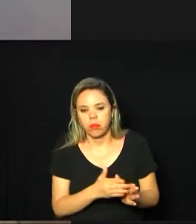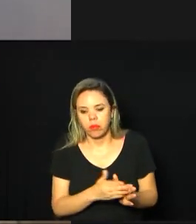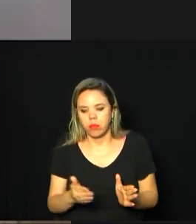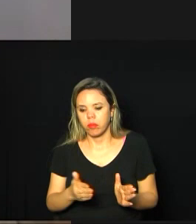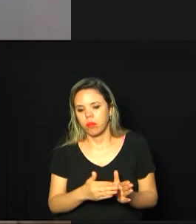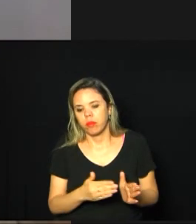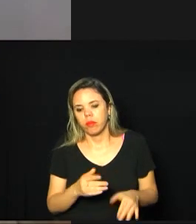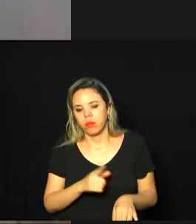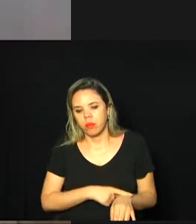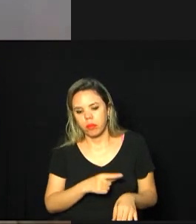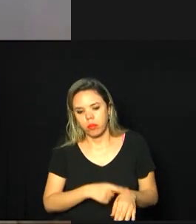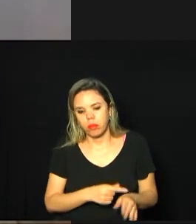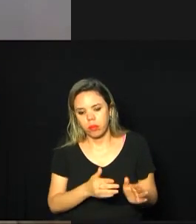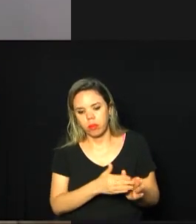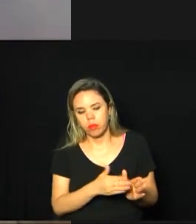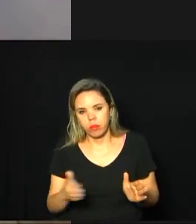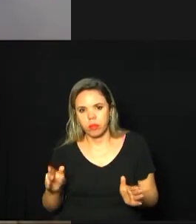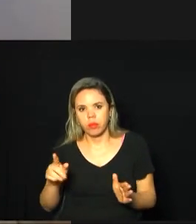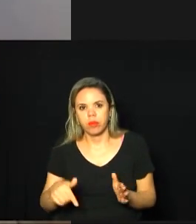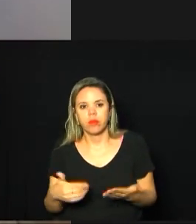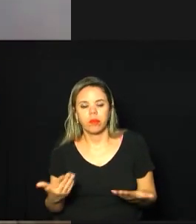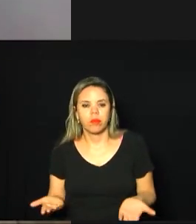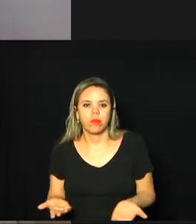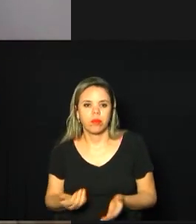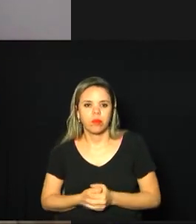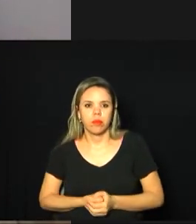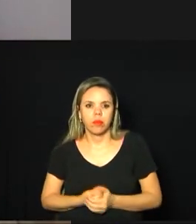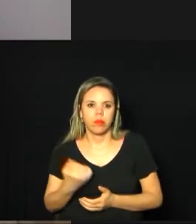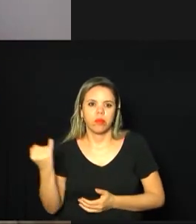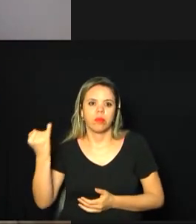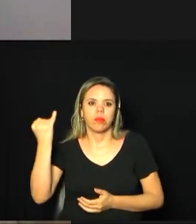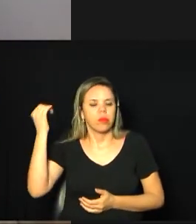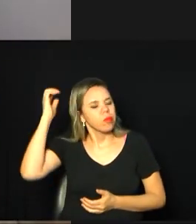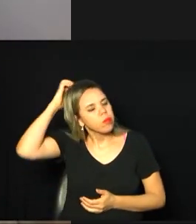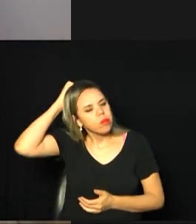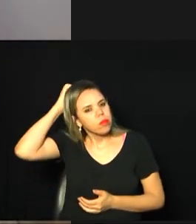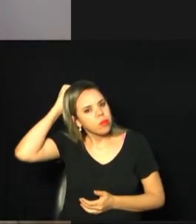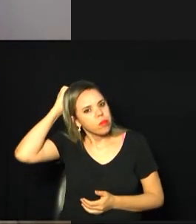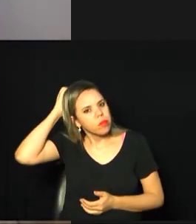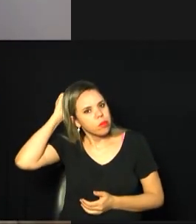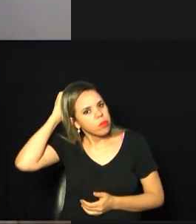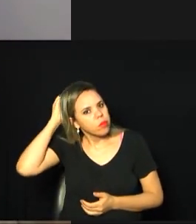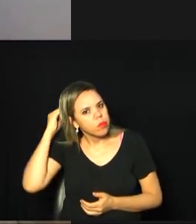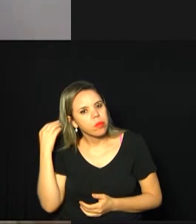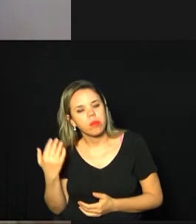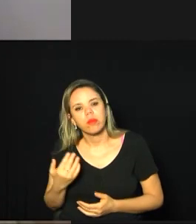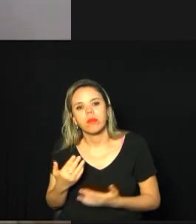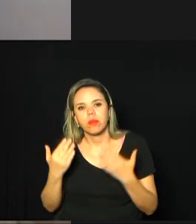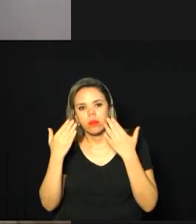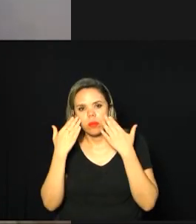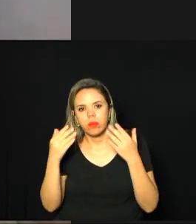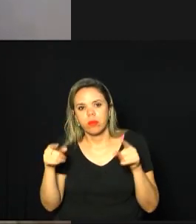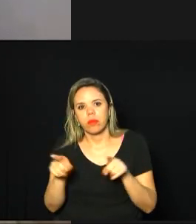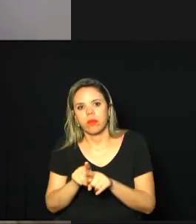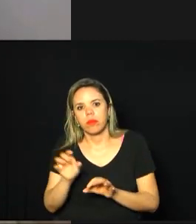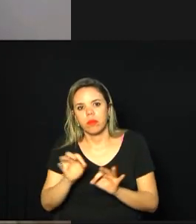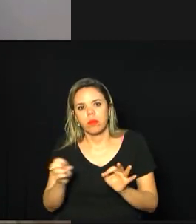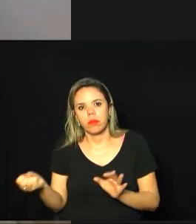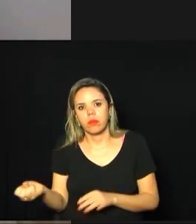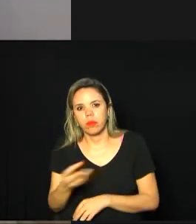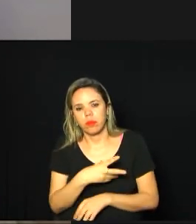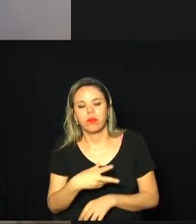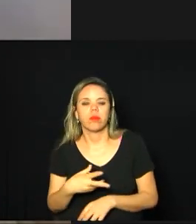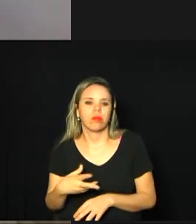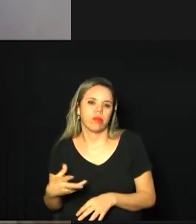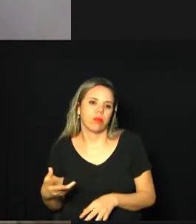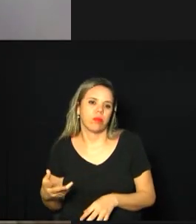longo de um tempo, né? Então, é importantíssimo para estancarmos também a produção de novas